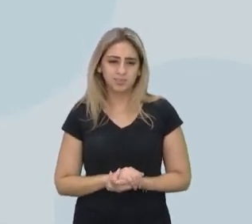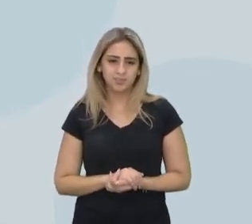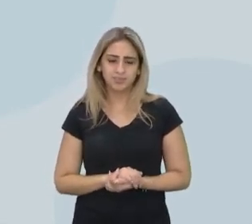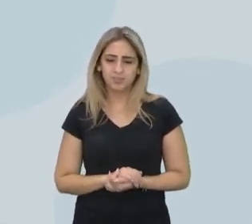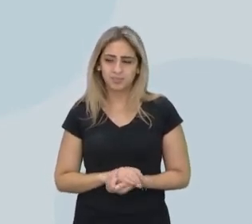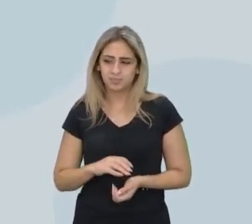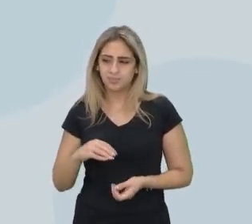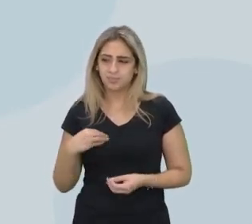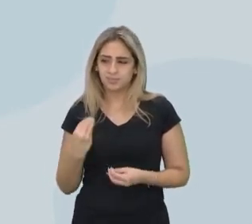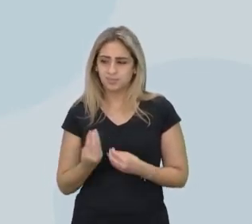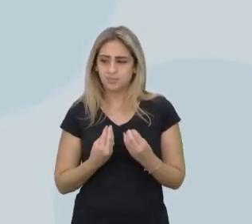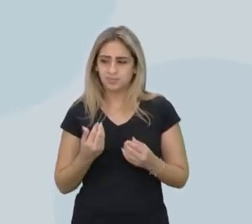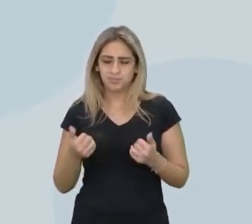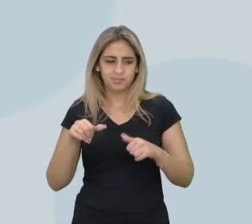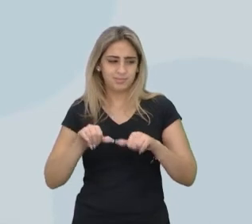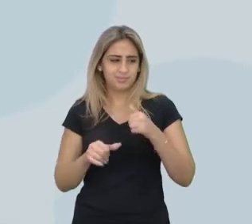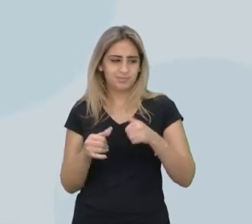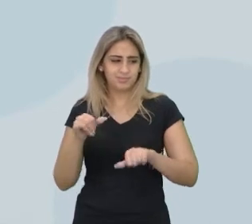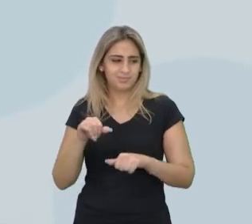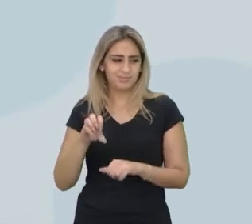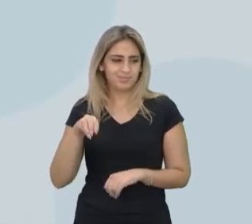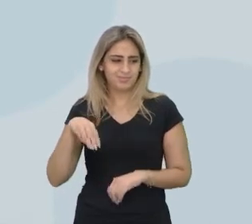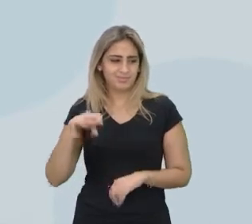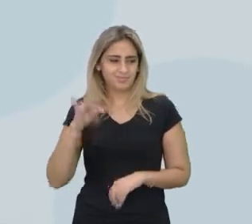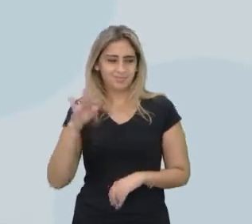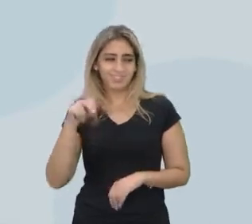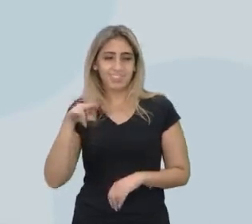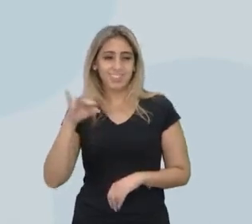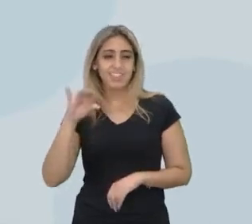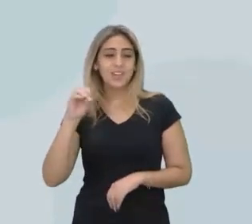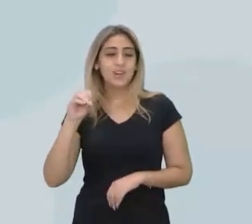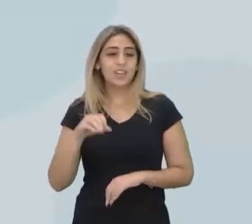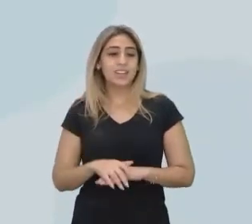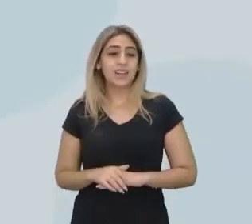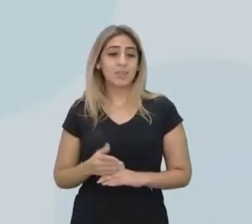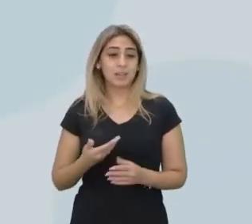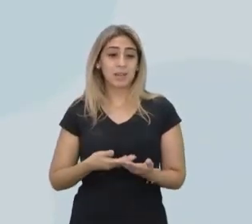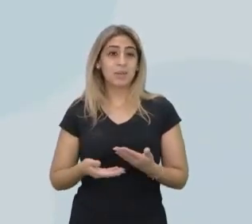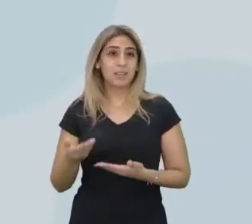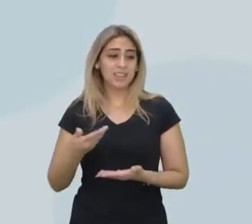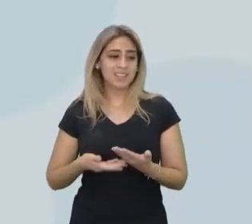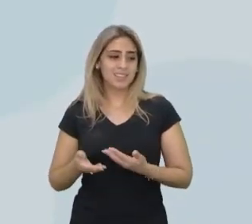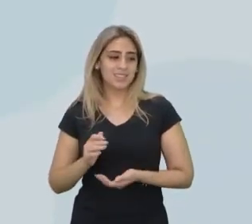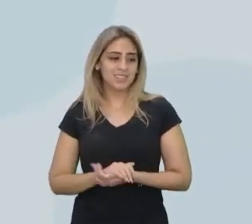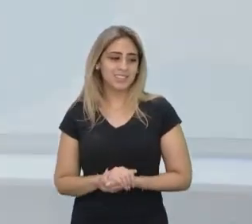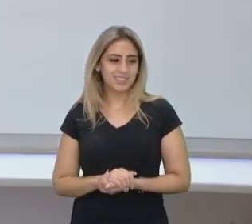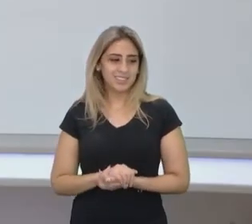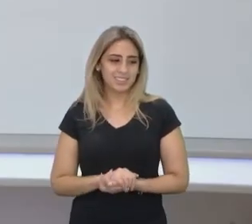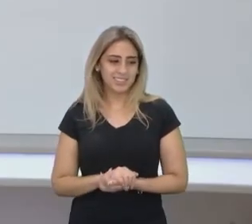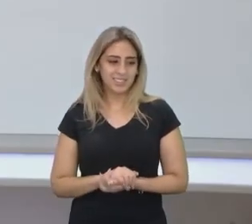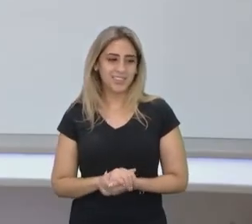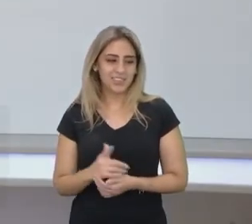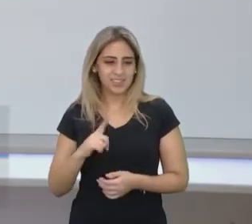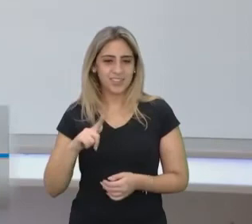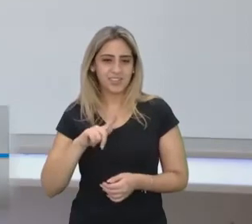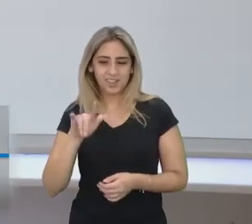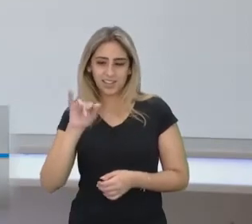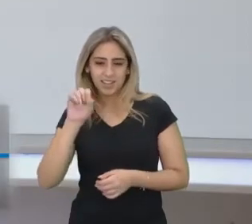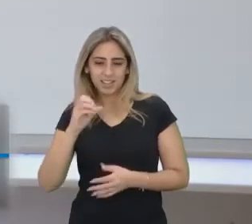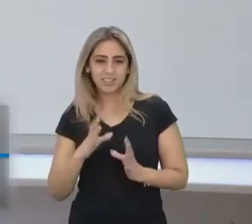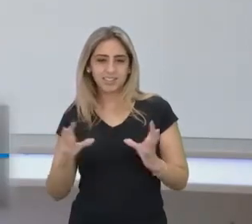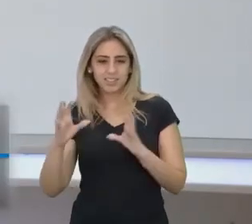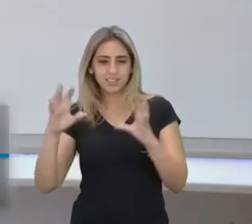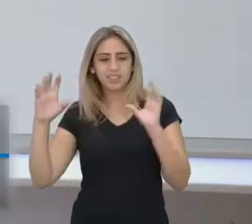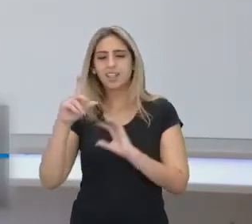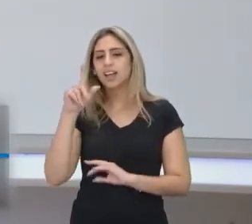como reagente o metano e o gás oxigênio. Como produto, eu tenho o gás carbônico e